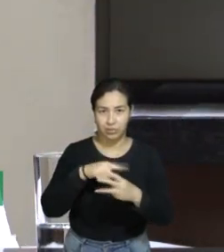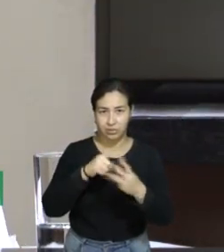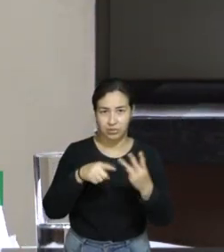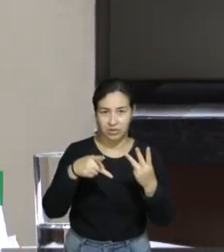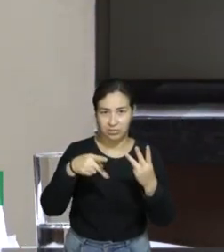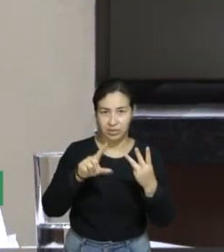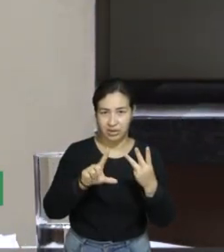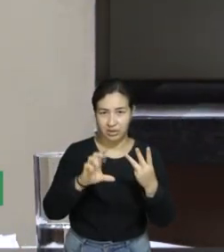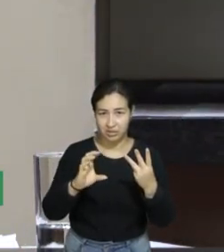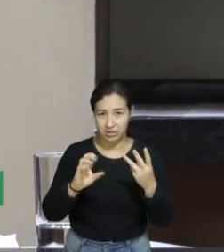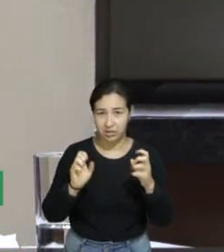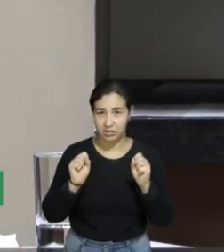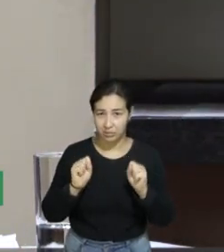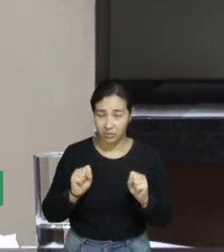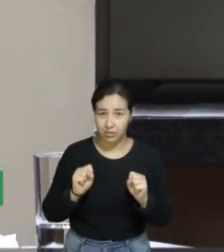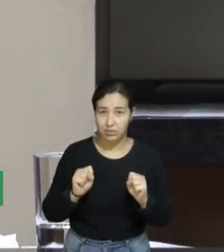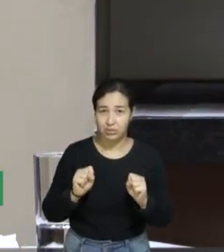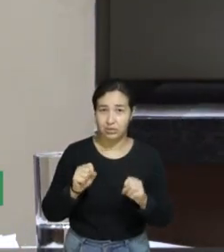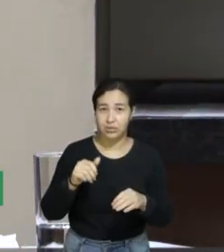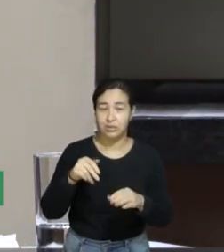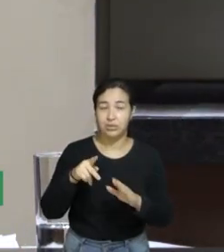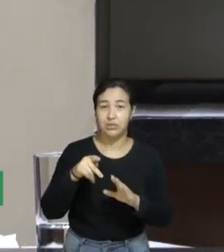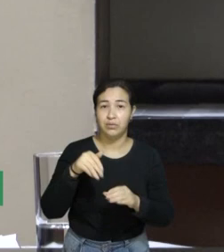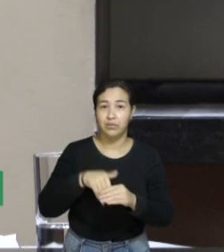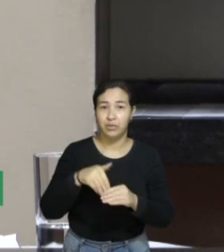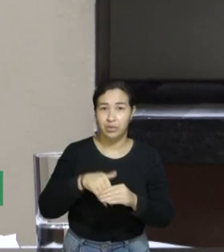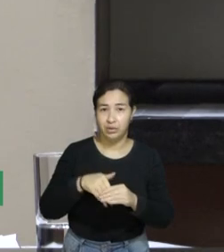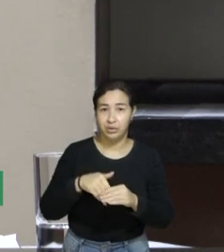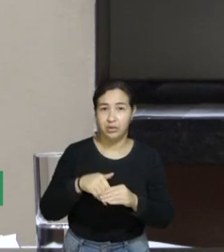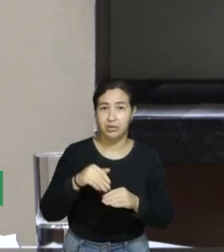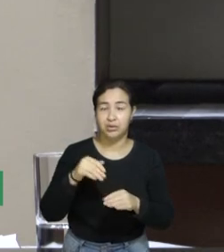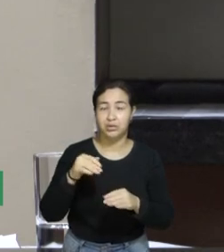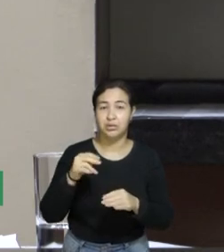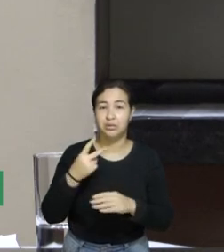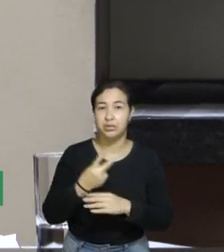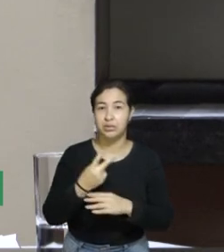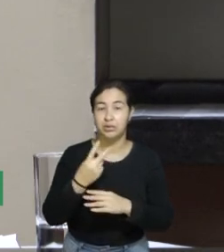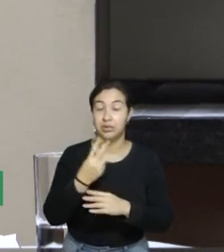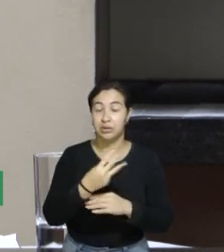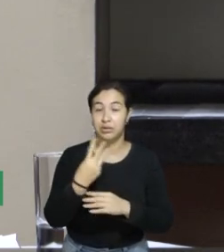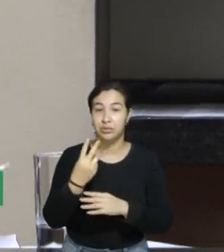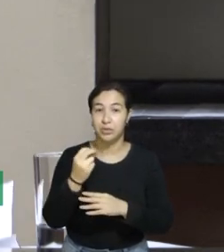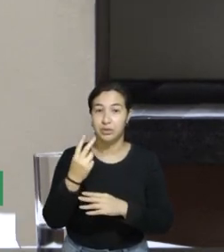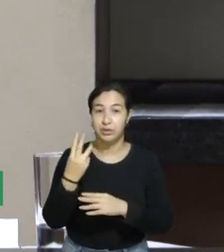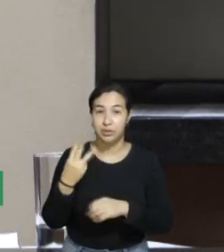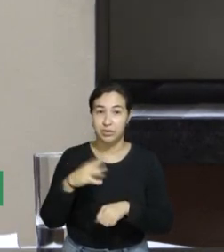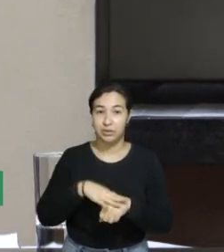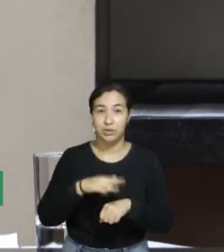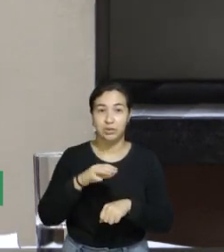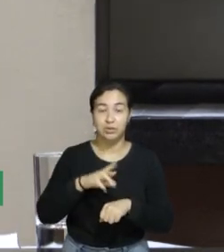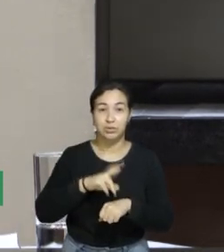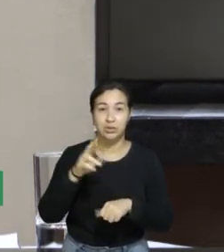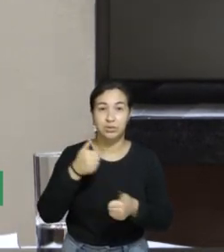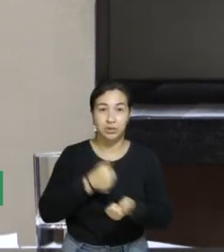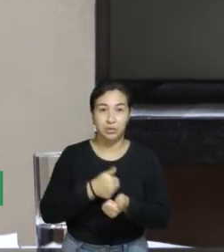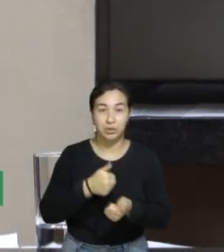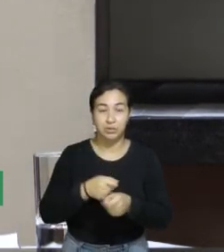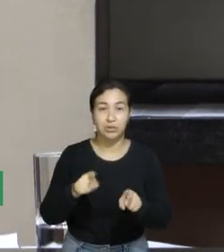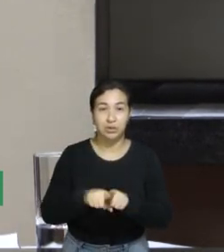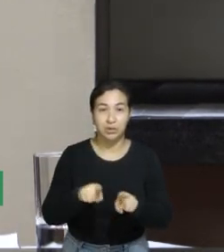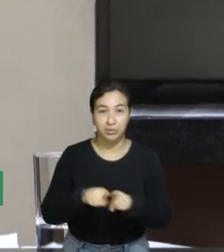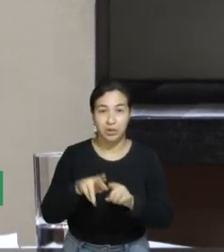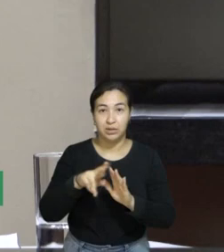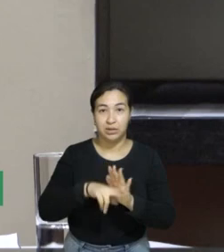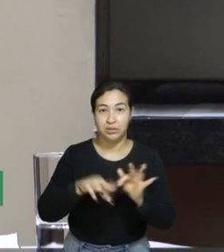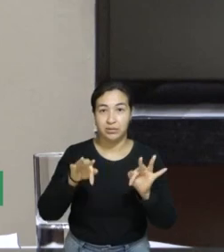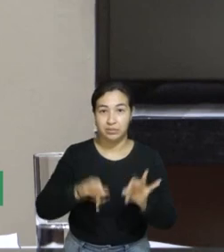final. Votação da redação final do projeto de lei complementar 3/2023, autor Tribunal de Justiça do Estado. E votação da redação final